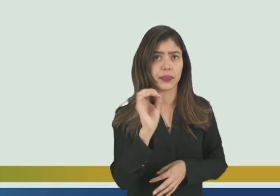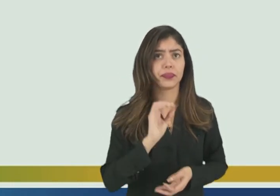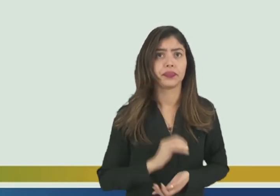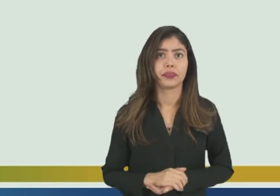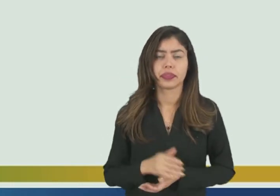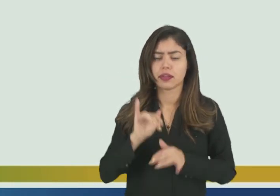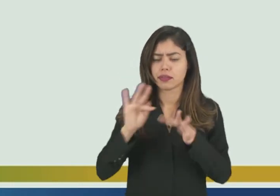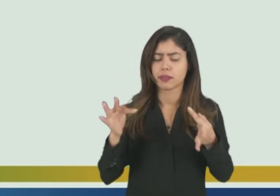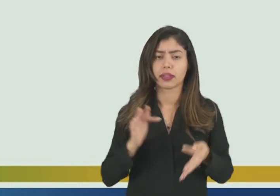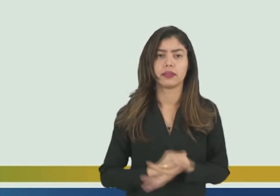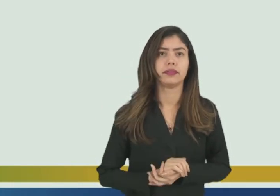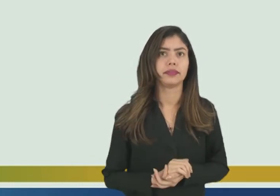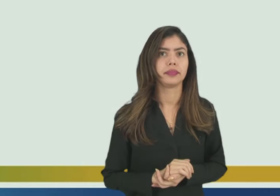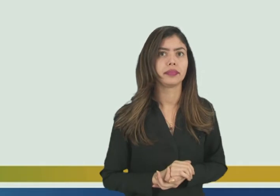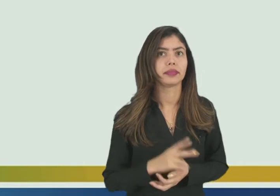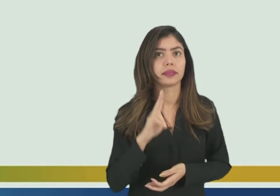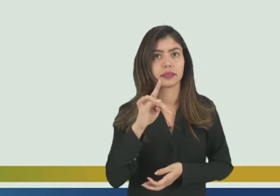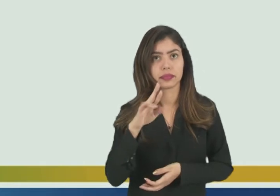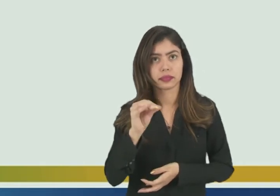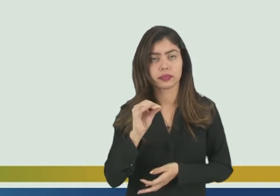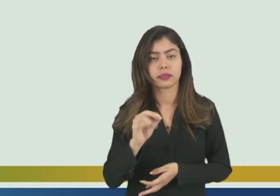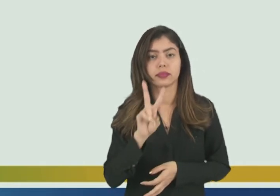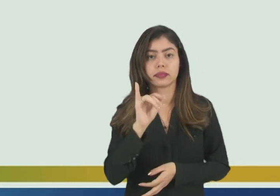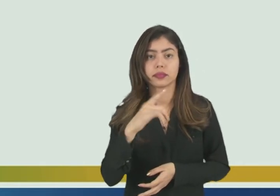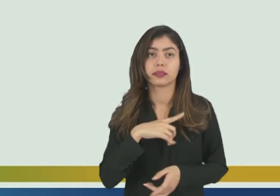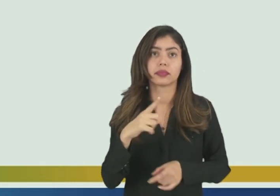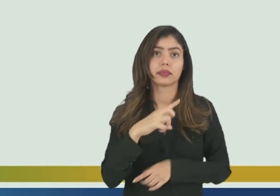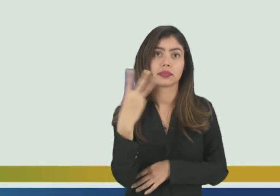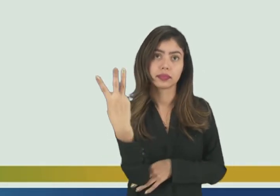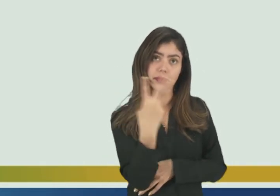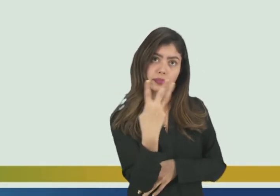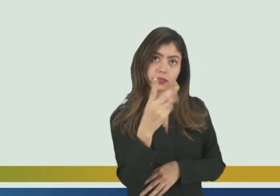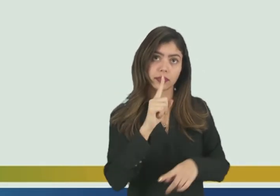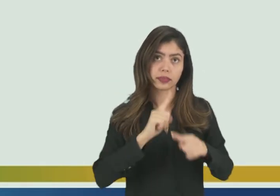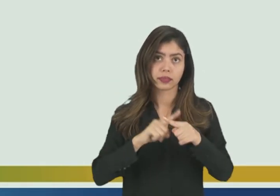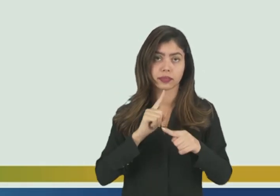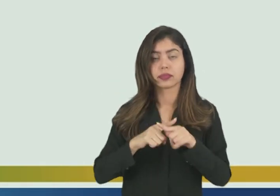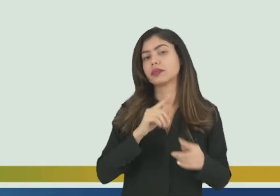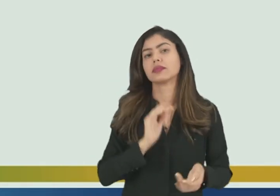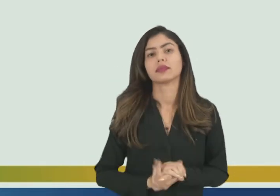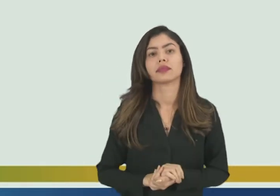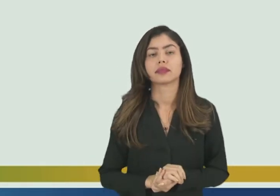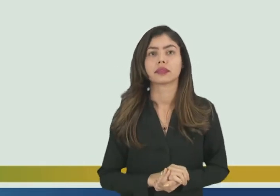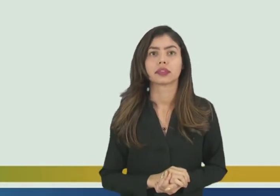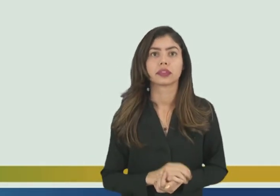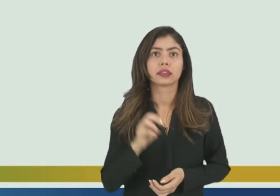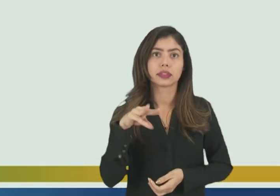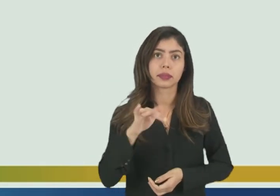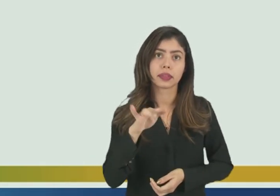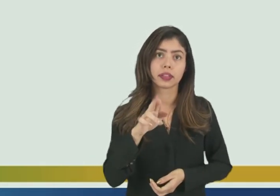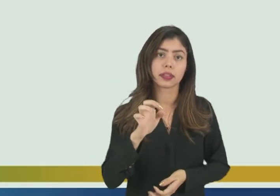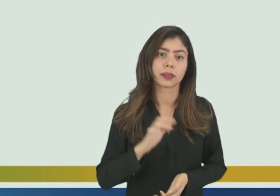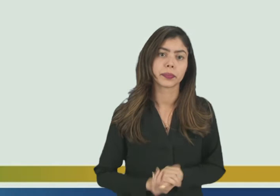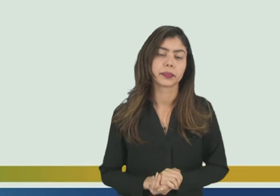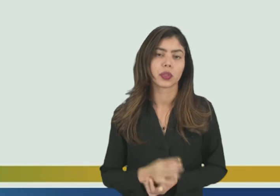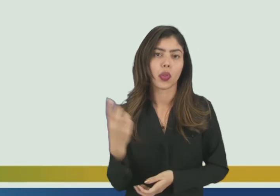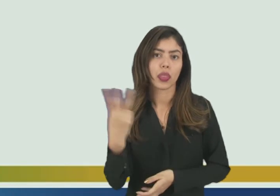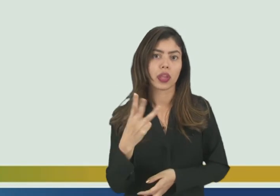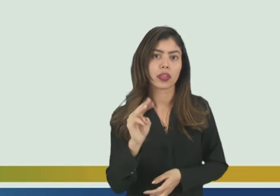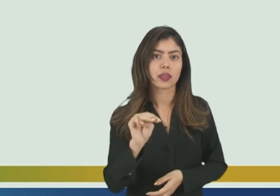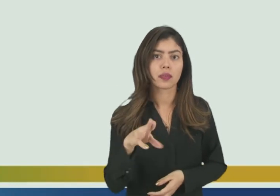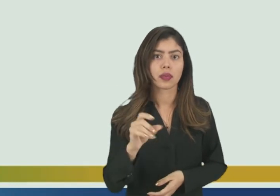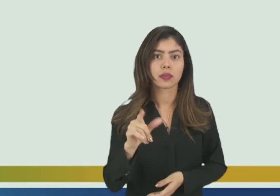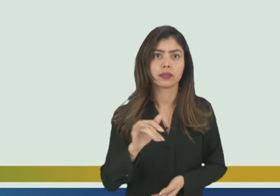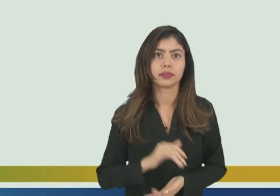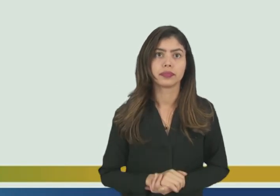substância simples. Então, a entalpia dos reagentes vai ser 3 vezes o valor do óxido de manganês, pois são 3 mols. Então,